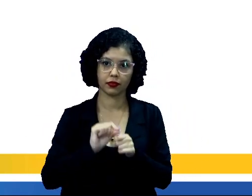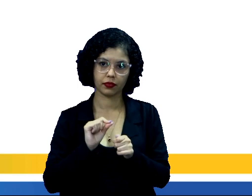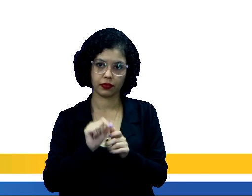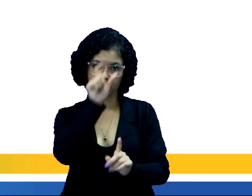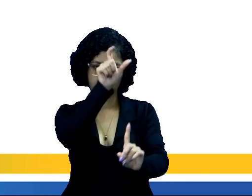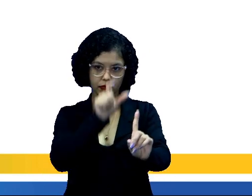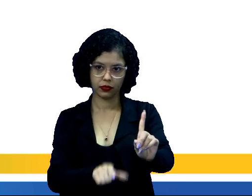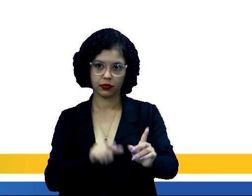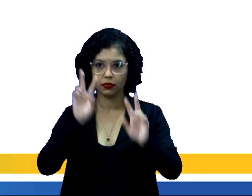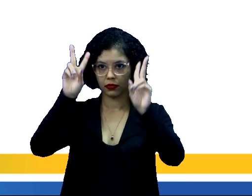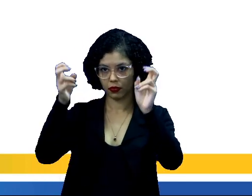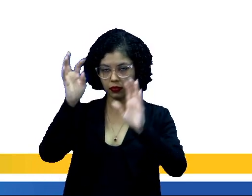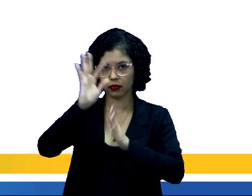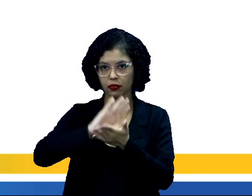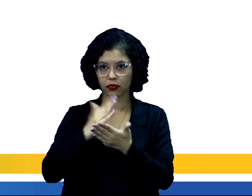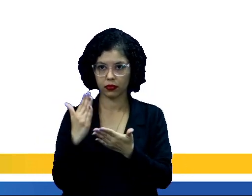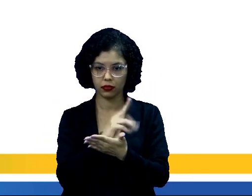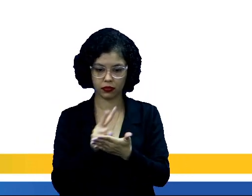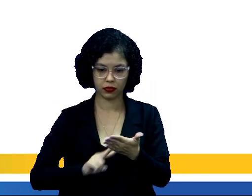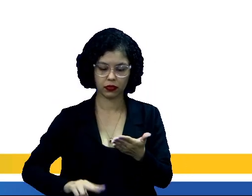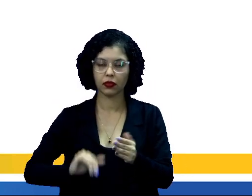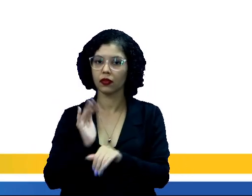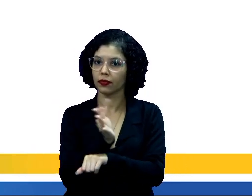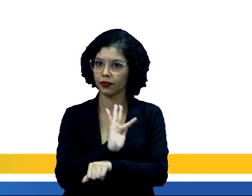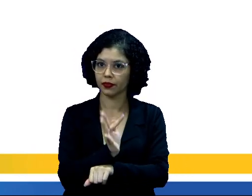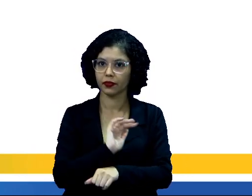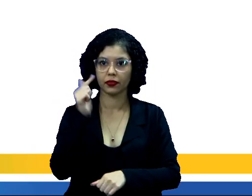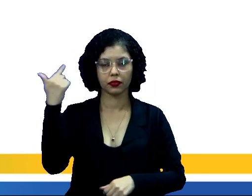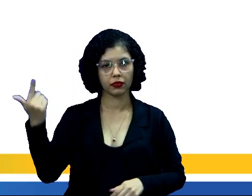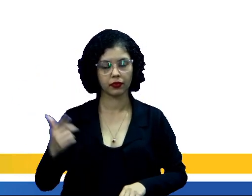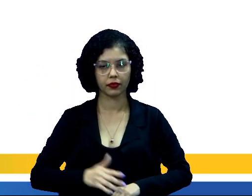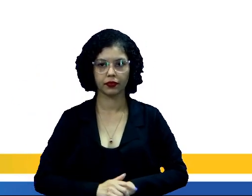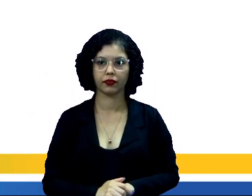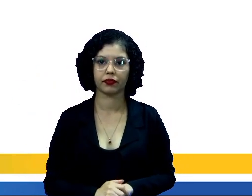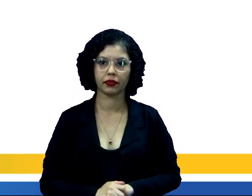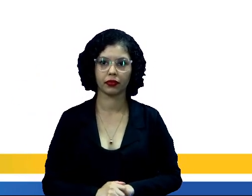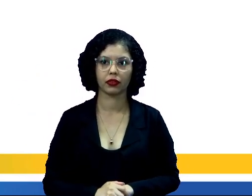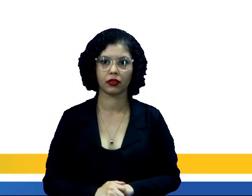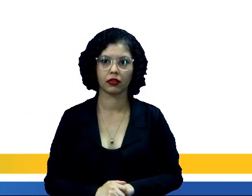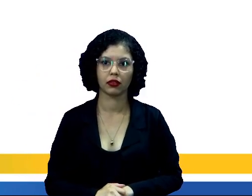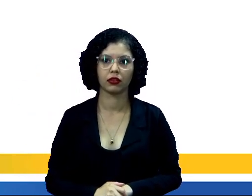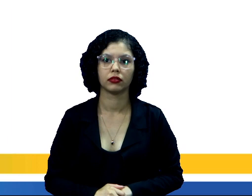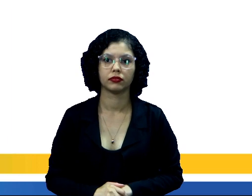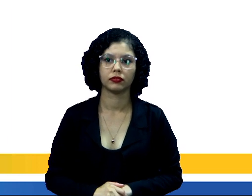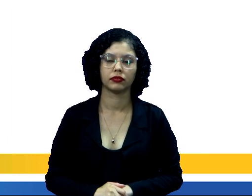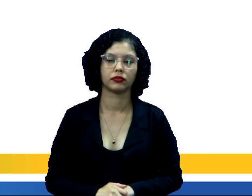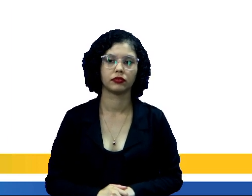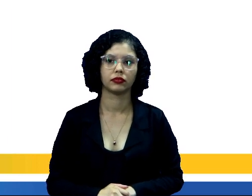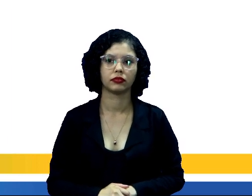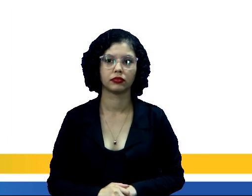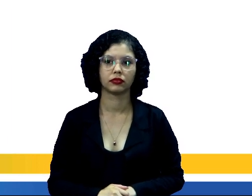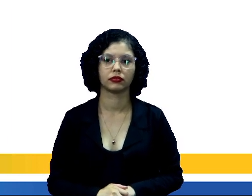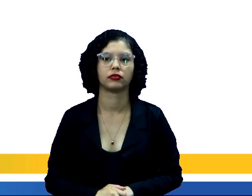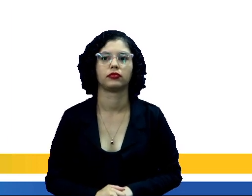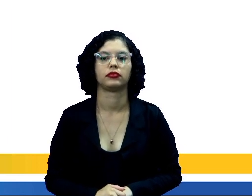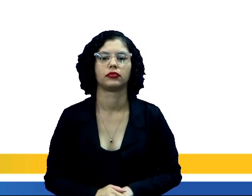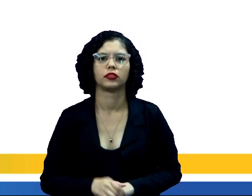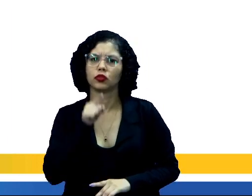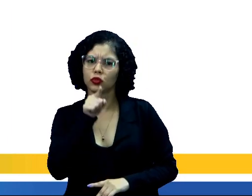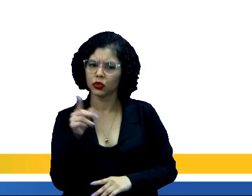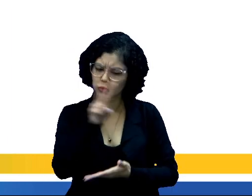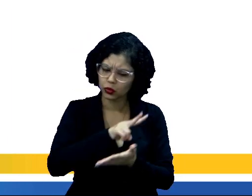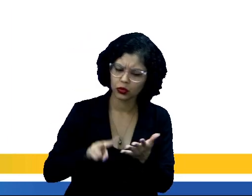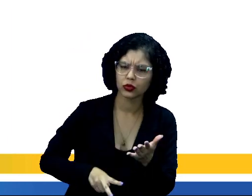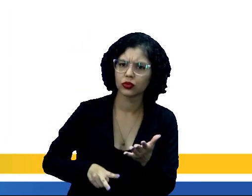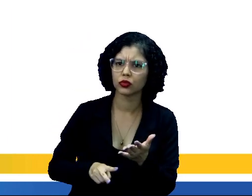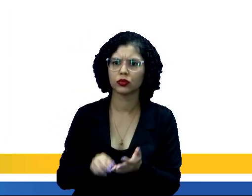fazer referência a títulos de livros, filmes, etc. Have you read Emma? He asked. Você